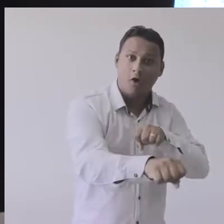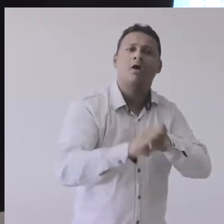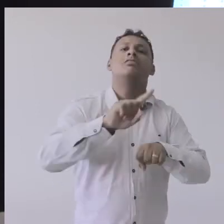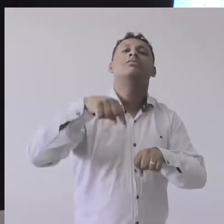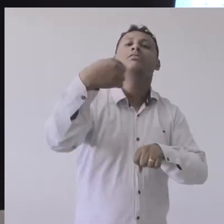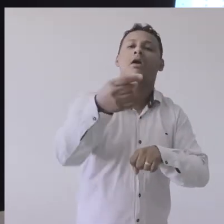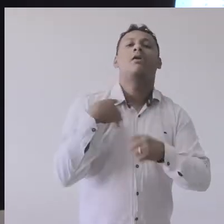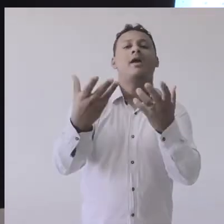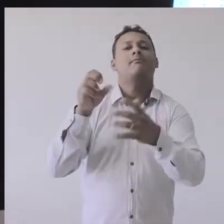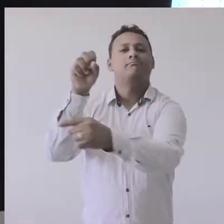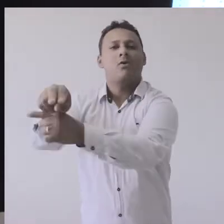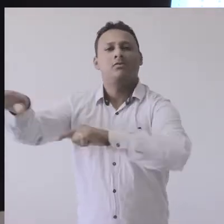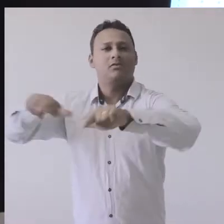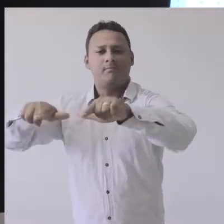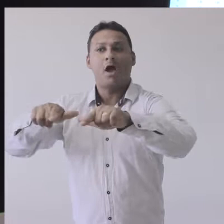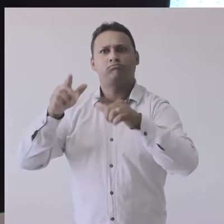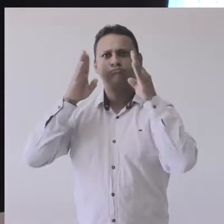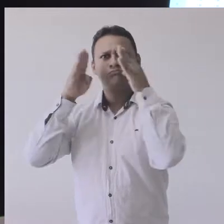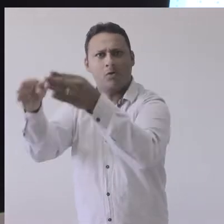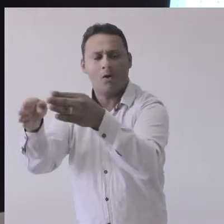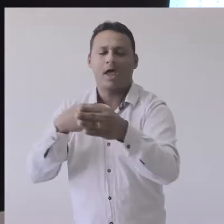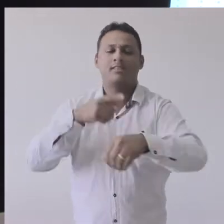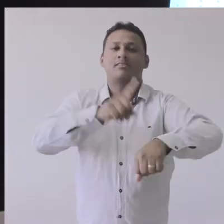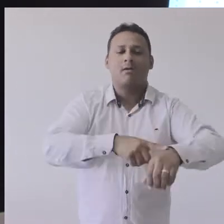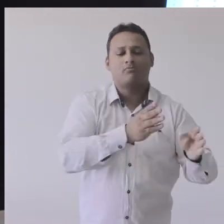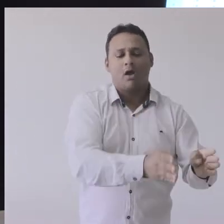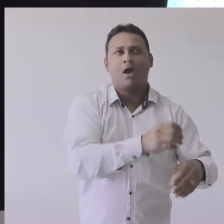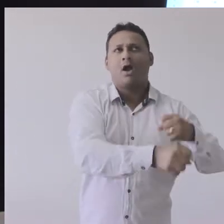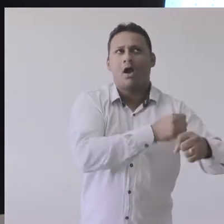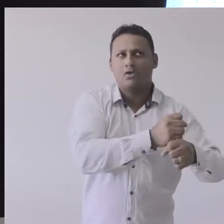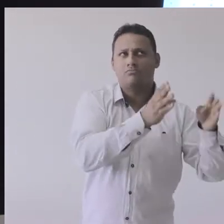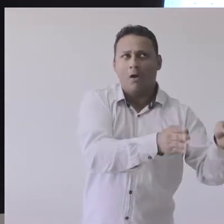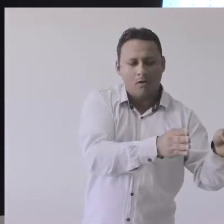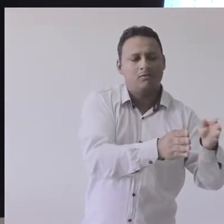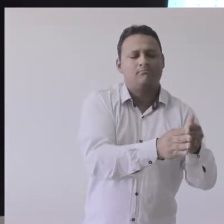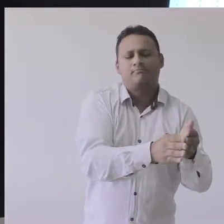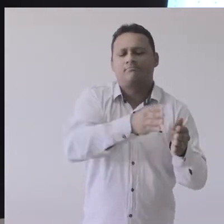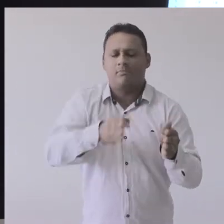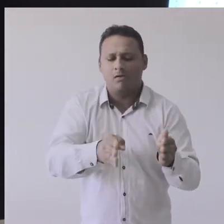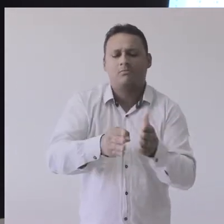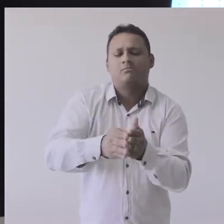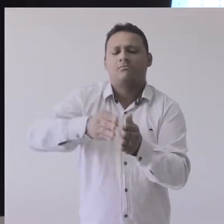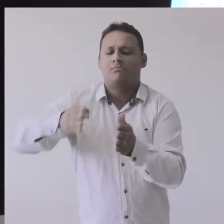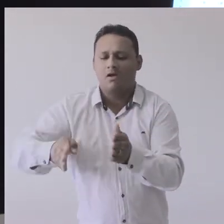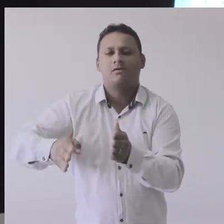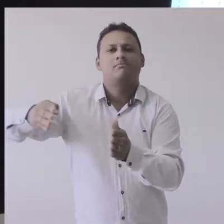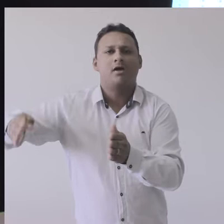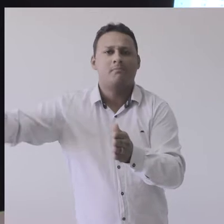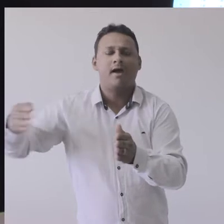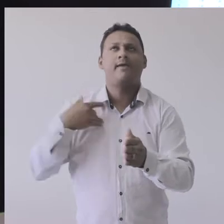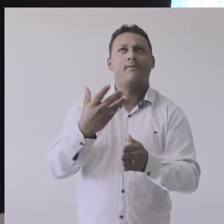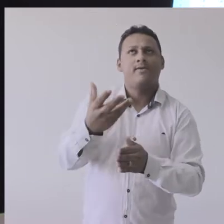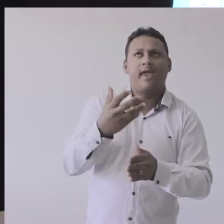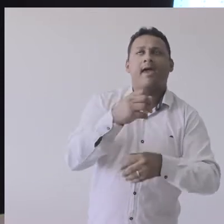específicos. Por exemplo, eu tenho que encontrar um estágio no primeiro ano de formação universitária. Eu tenho que desenvolver meu idioma até